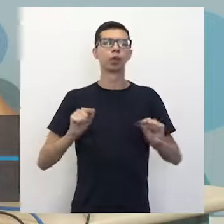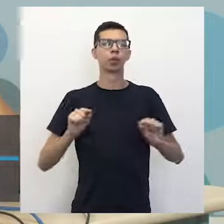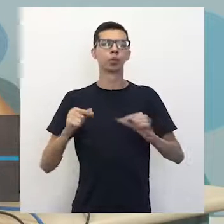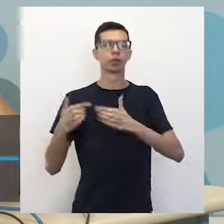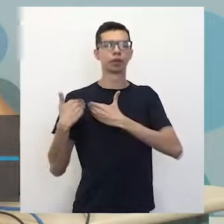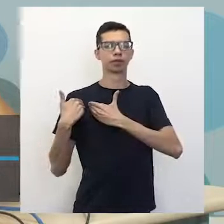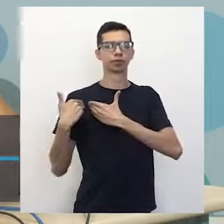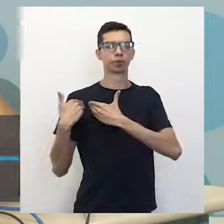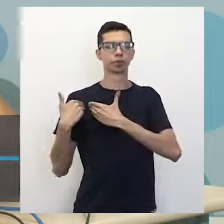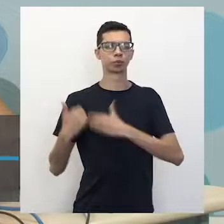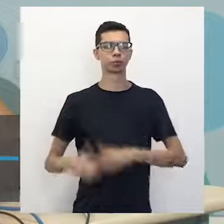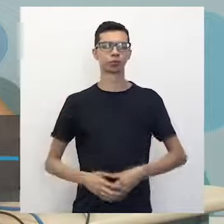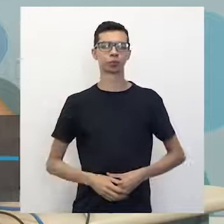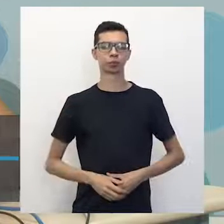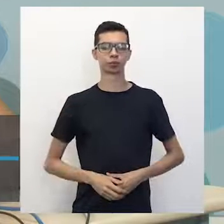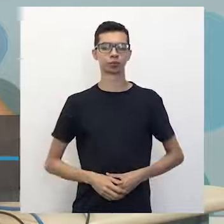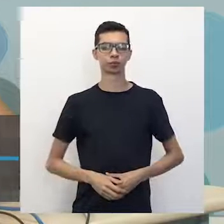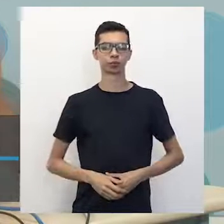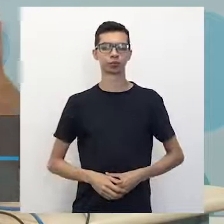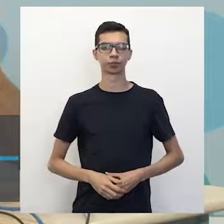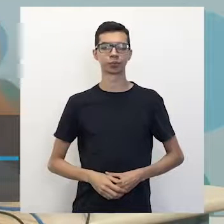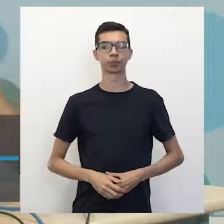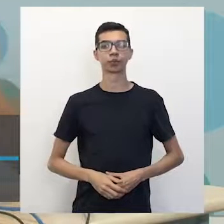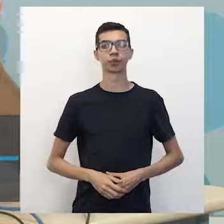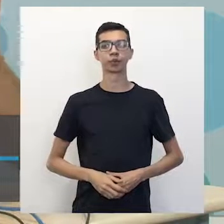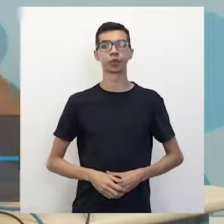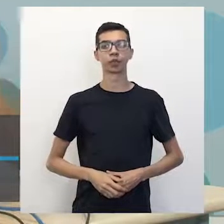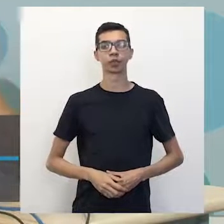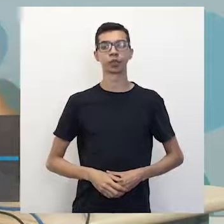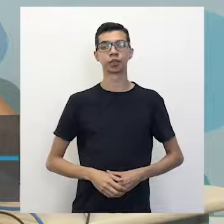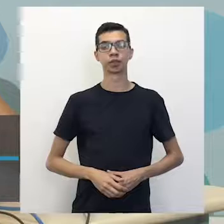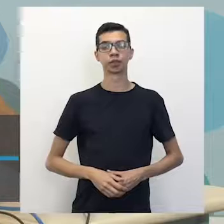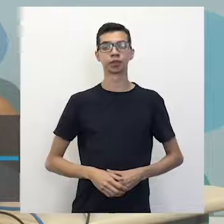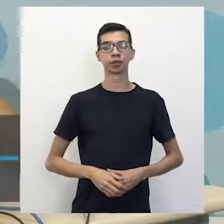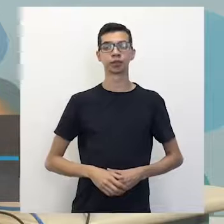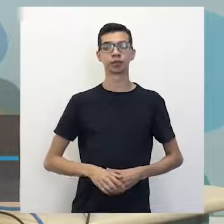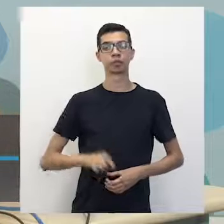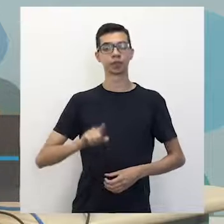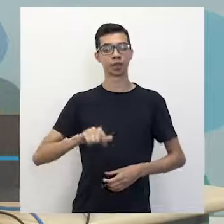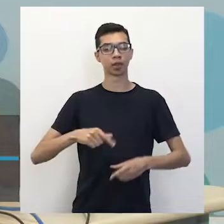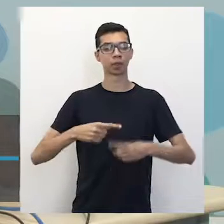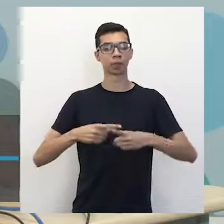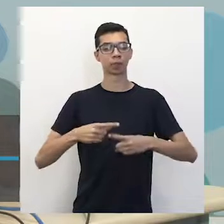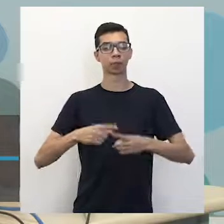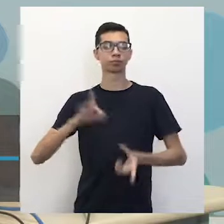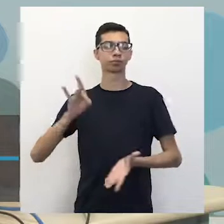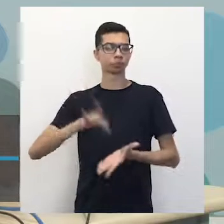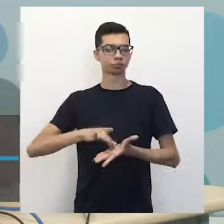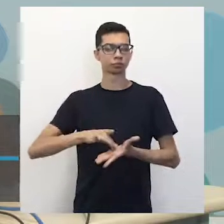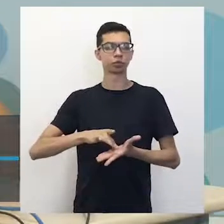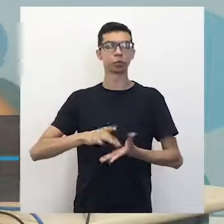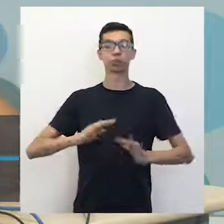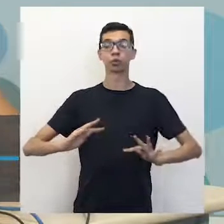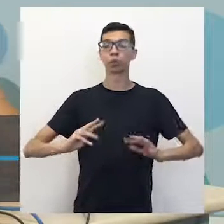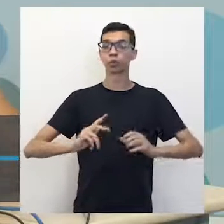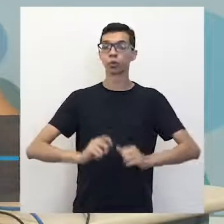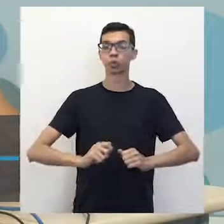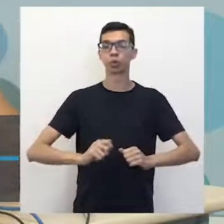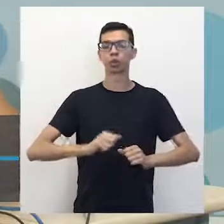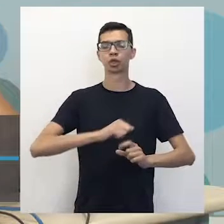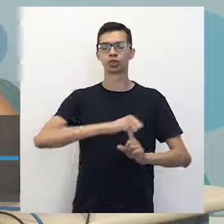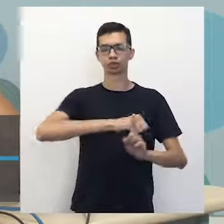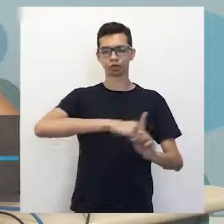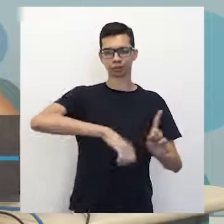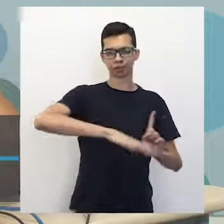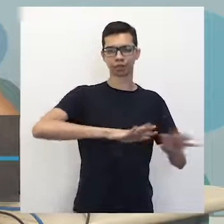essa base ideológica, por essa base que vai ser o cimento que vai ali consolidar todos os tijolinhos da sociedade